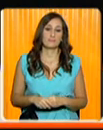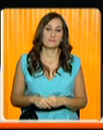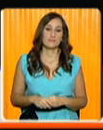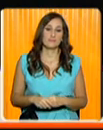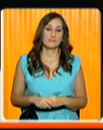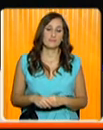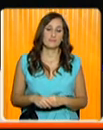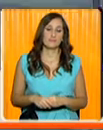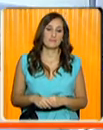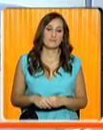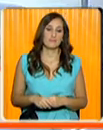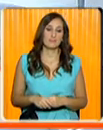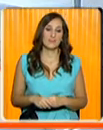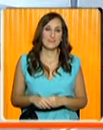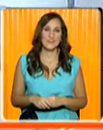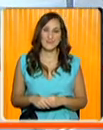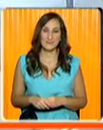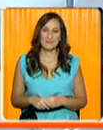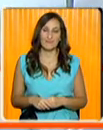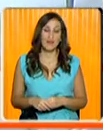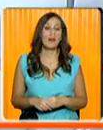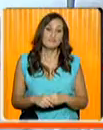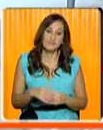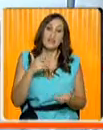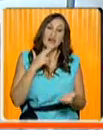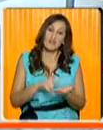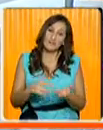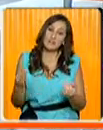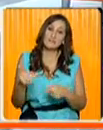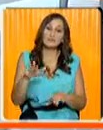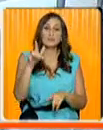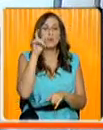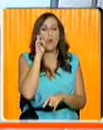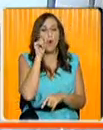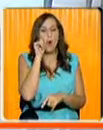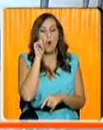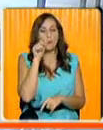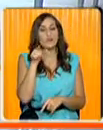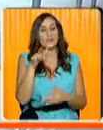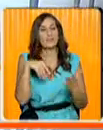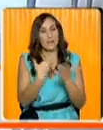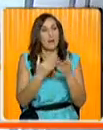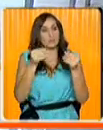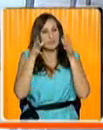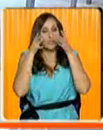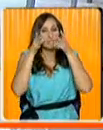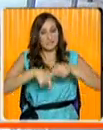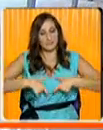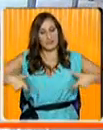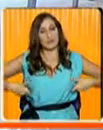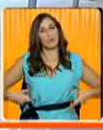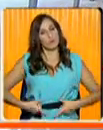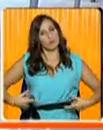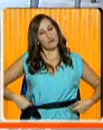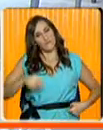No fundo... Não combina. Depois vai ter no fundo é isto. Mas tu és homem que deve dar muita atenção à lingerie de